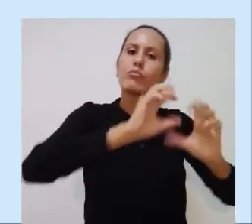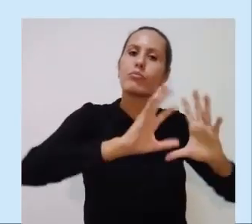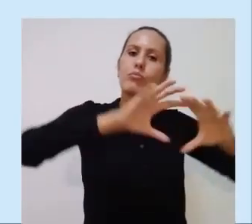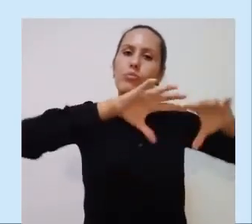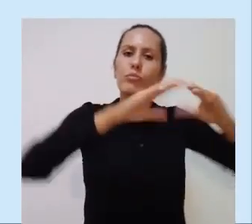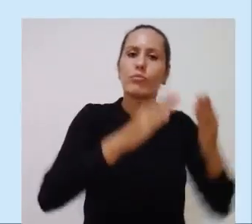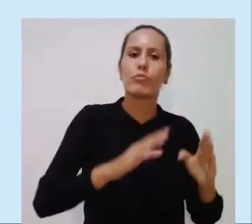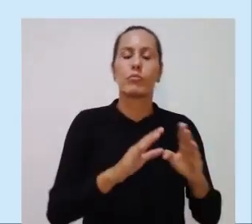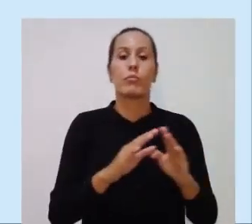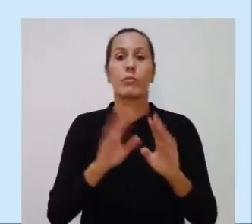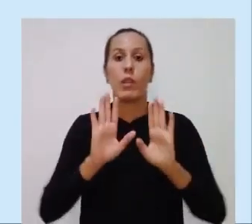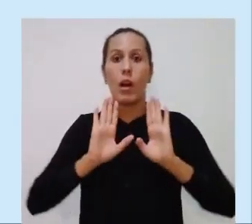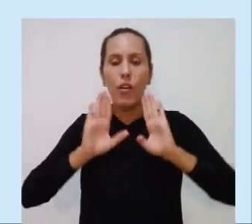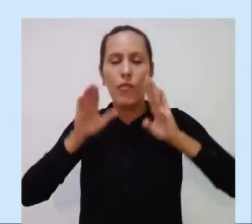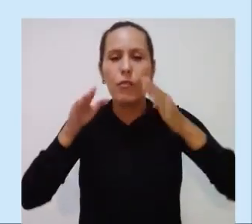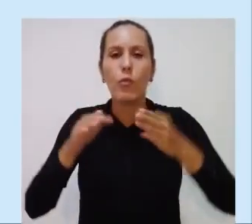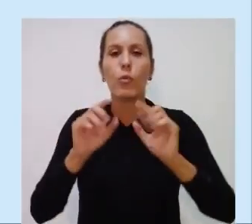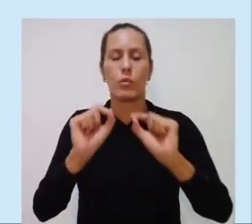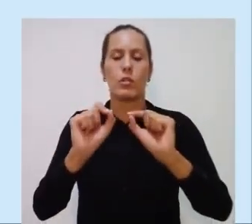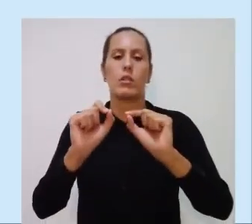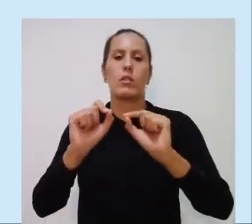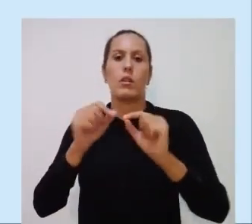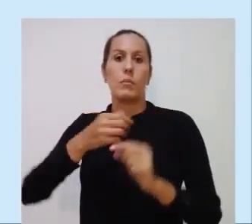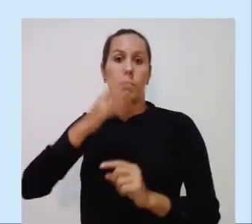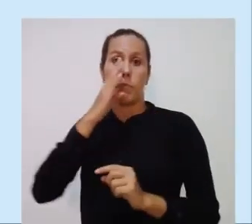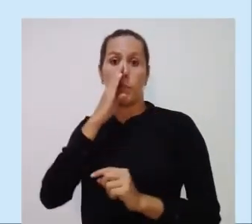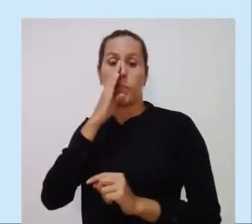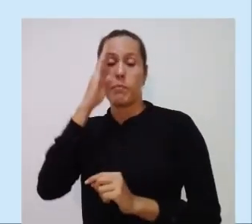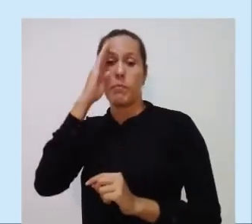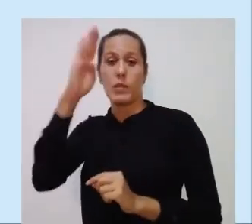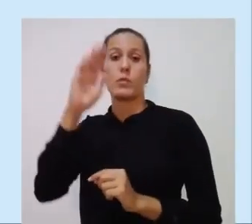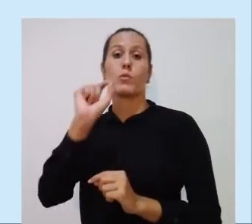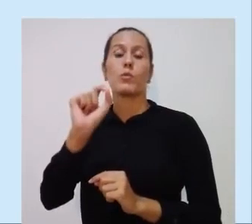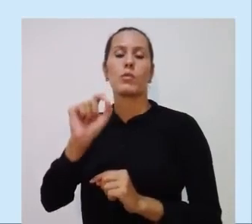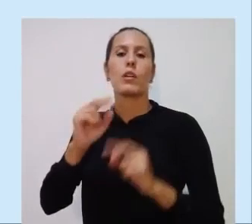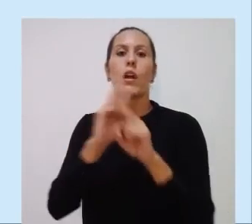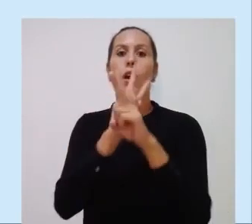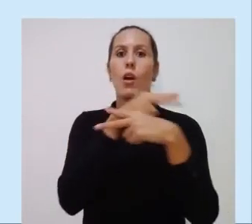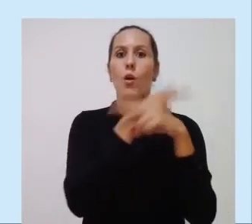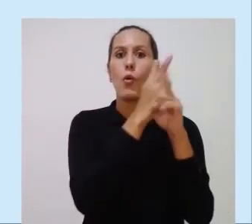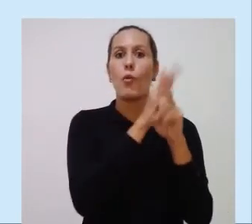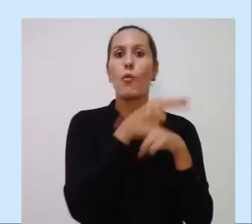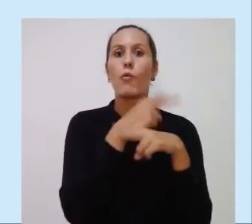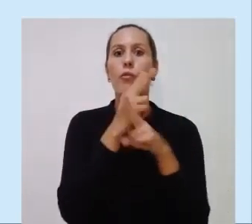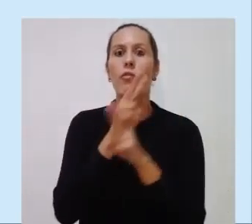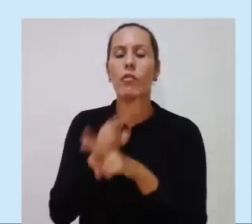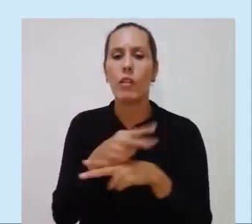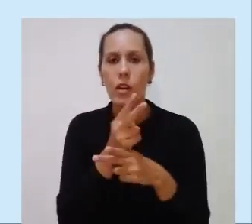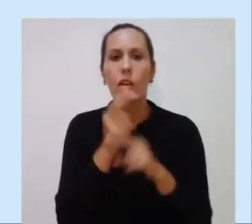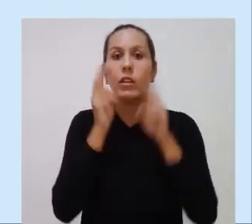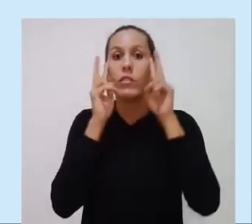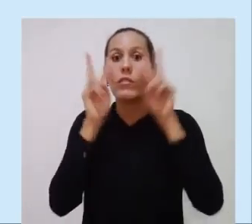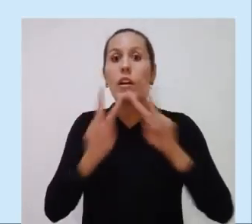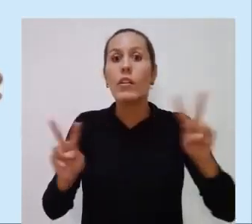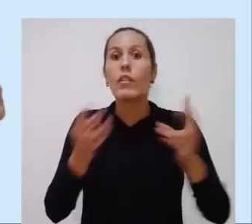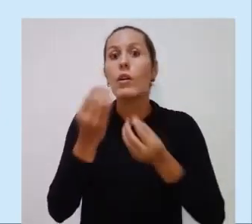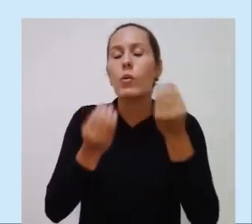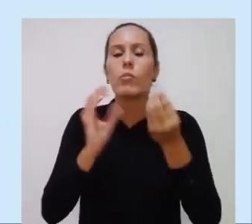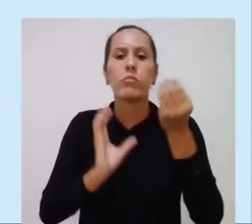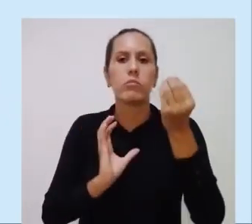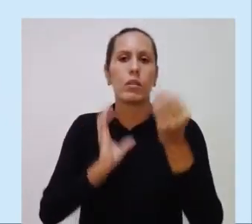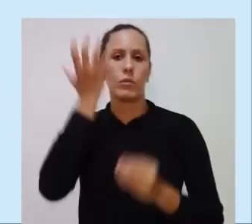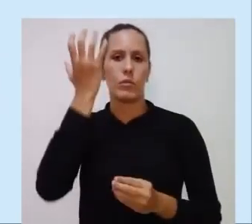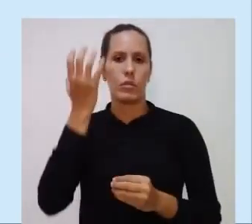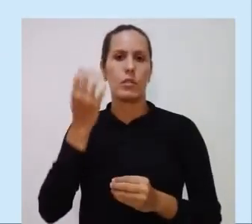Eu vou destacar para vocês o vento, porque o vento a gente consegue observar como ele modela as rochas, tá? Na parte